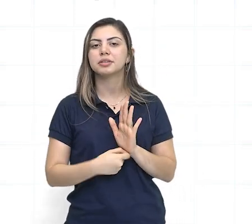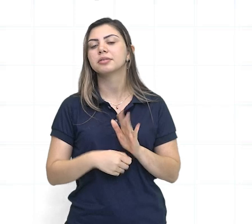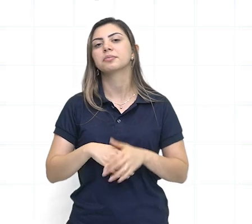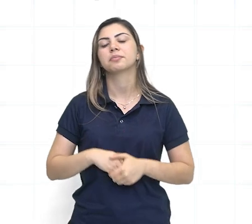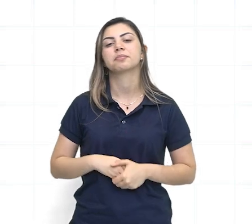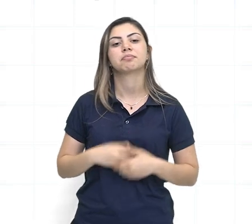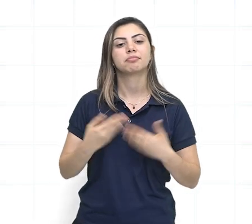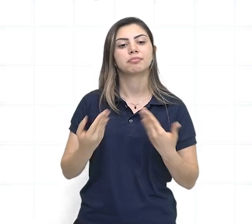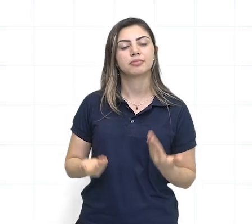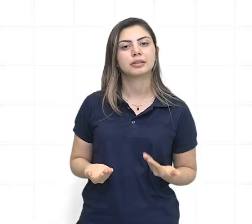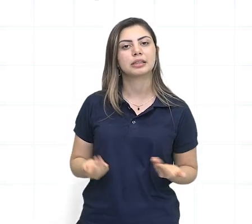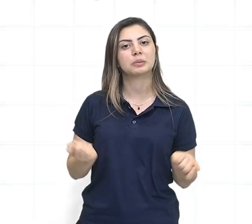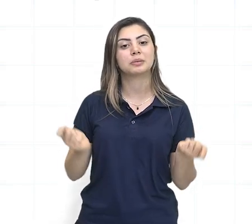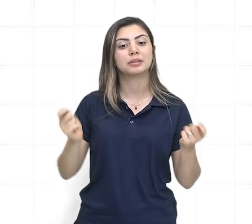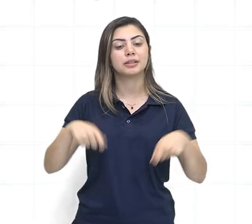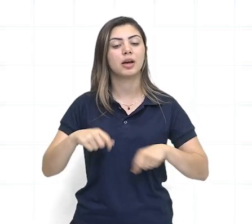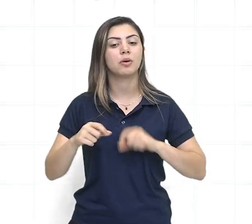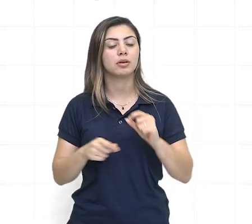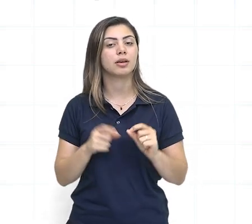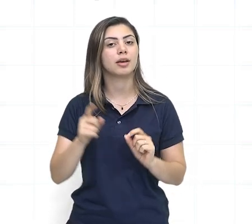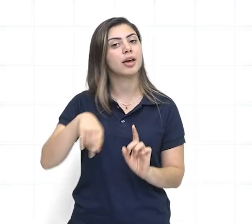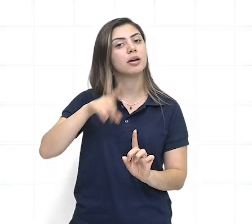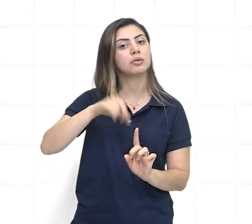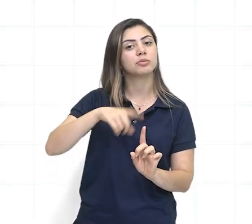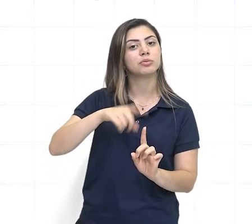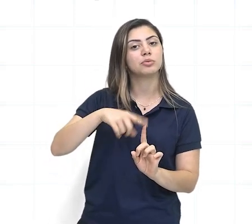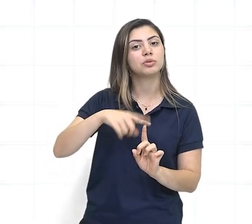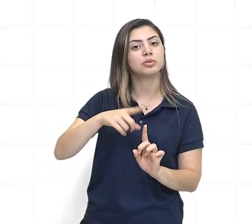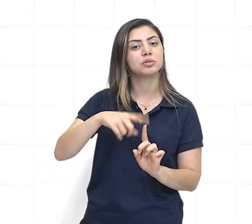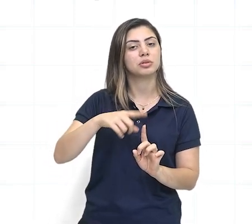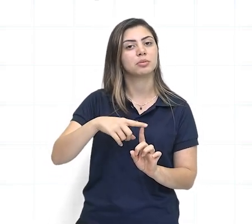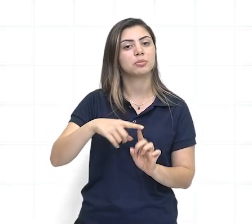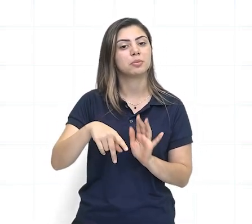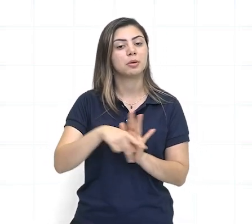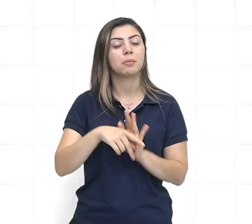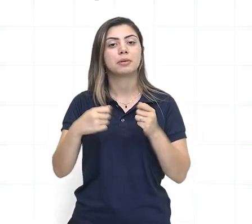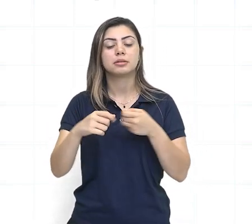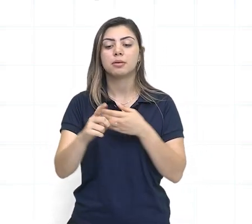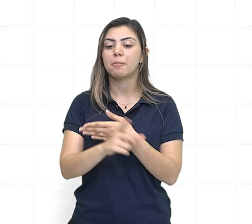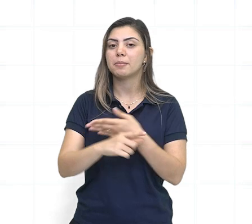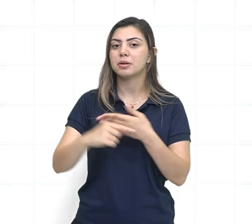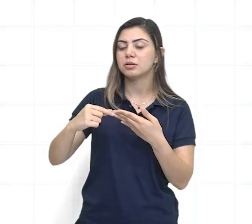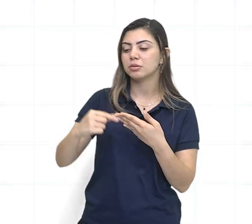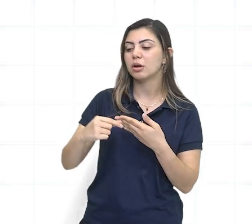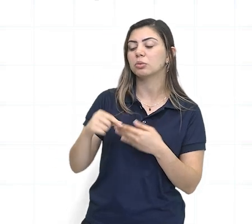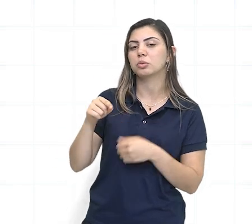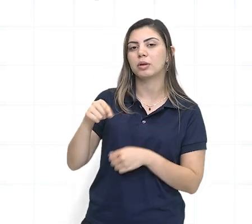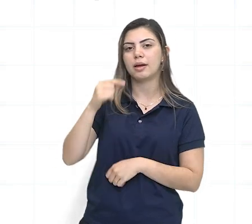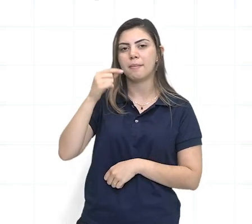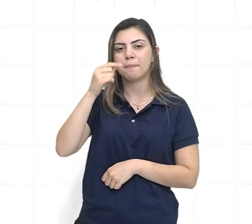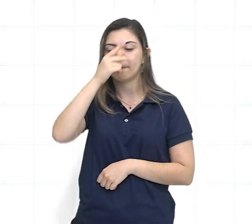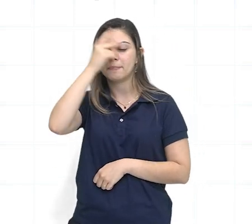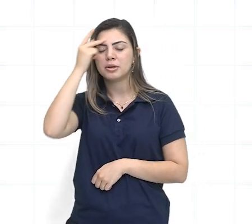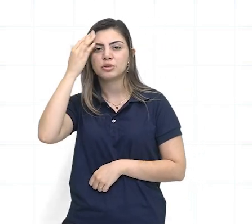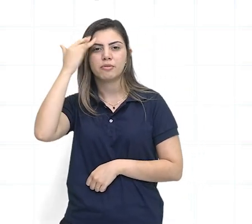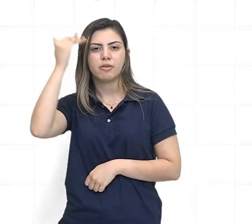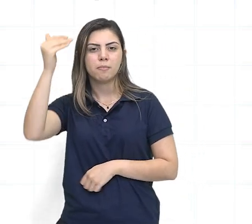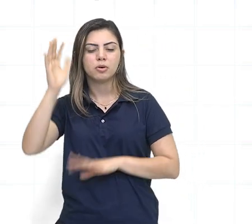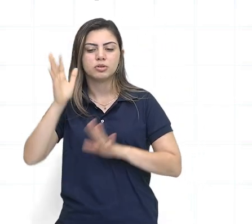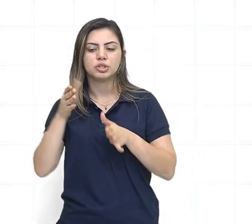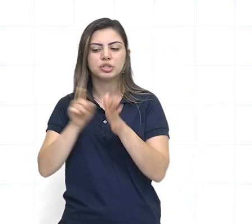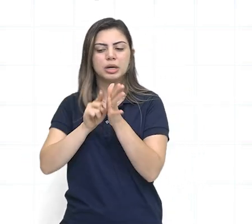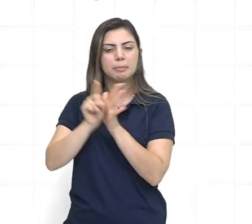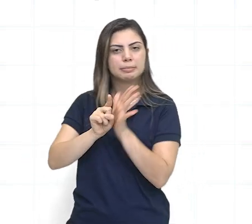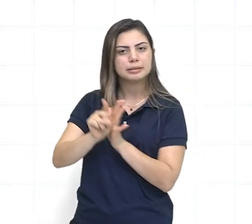essa personalidade conceituada, né? Um autor renomado, alguém que já fez